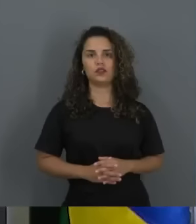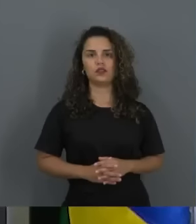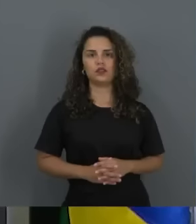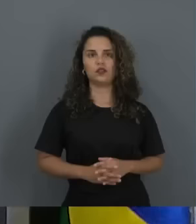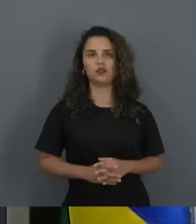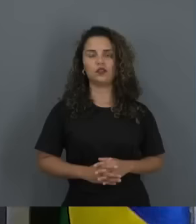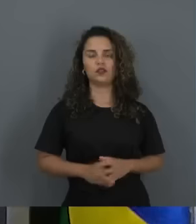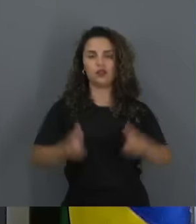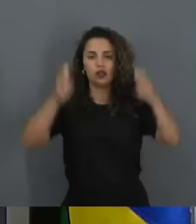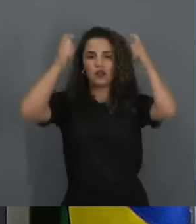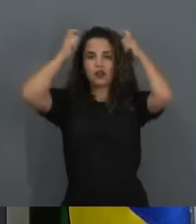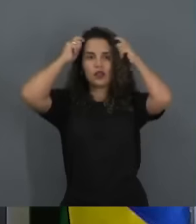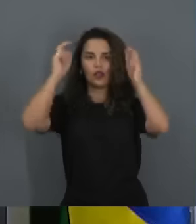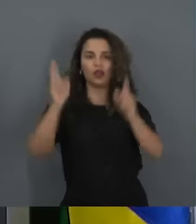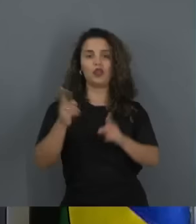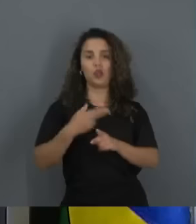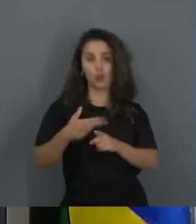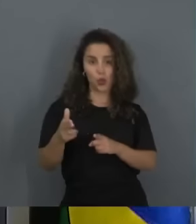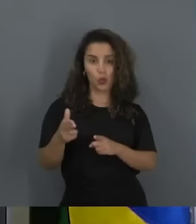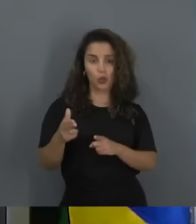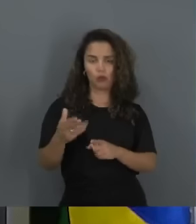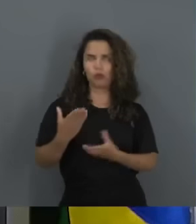o rei está nu faz muito tempo.